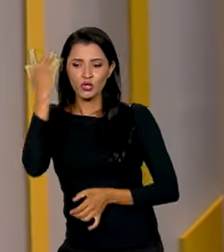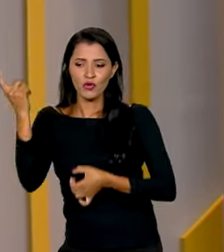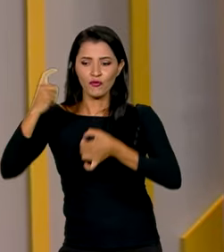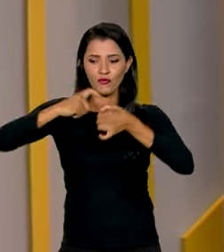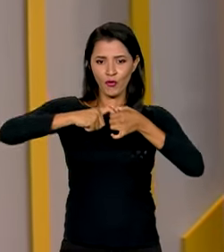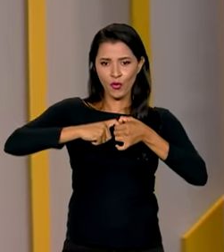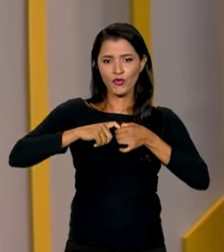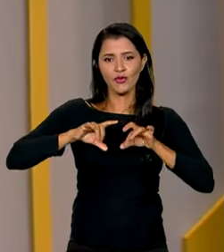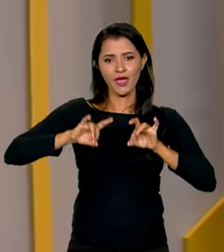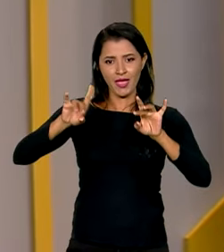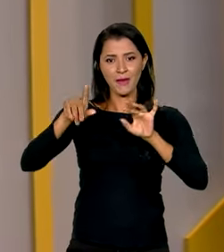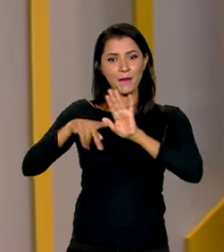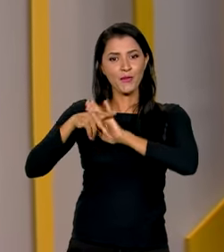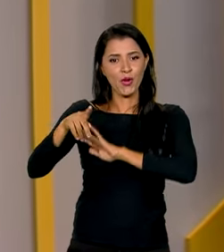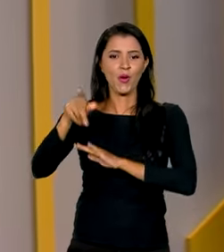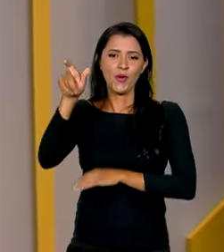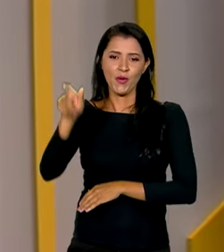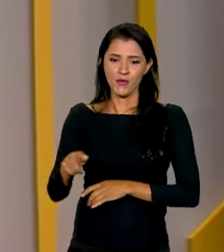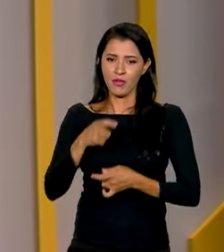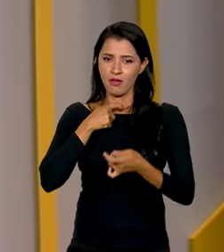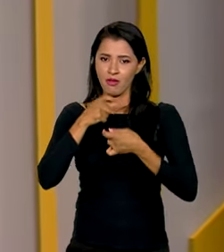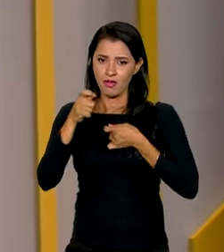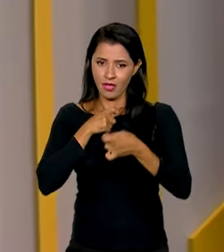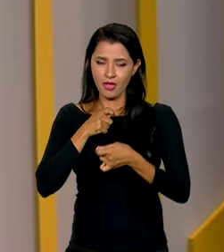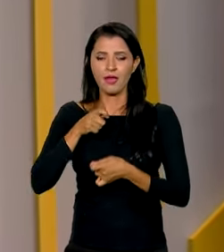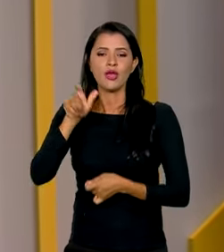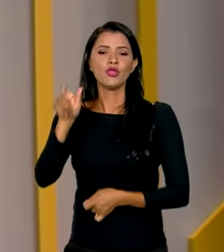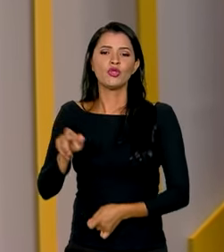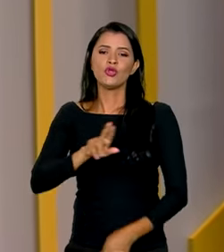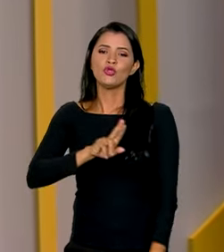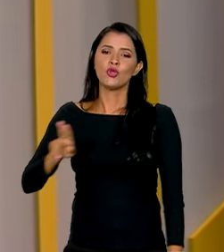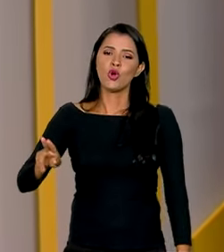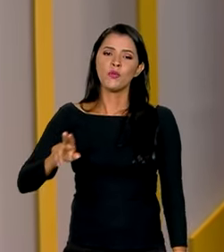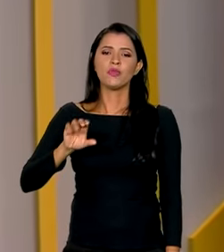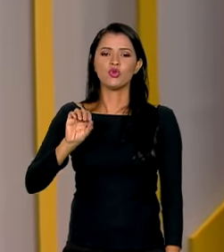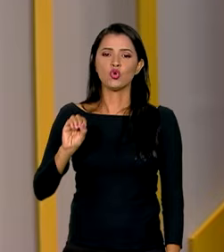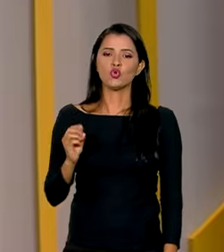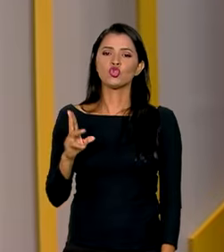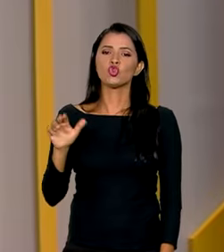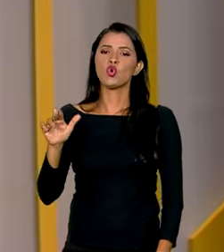enviado especial da EBC e do Canal Gov, o repórter Marcos Uchoa.